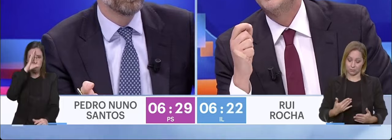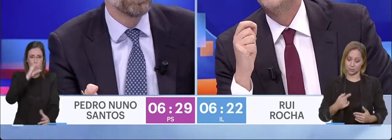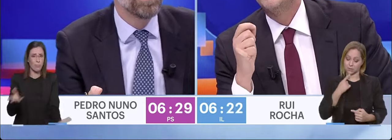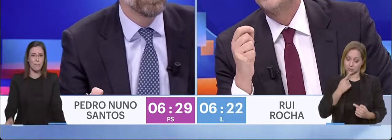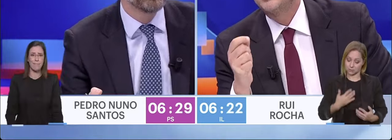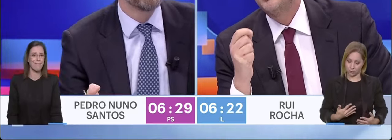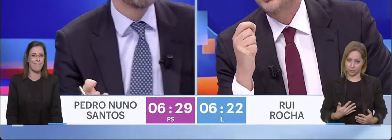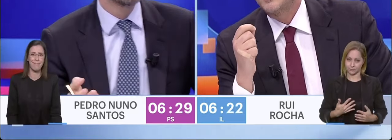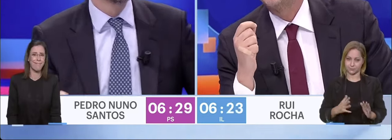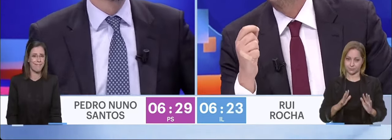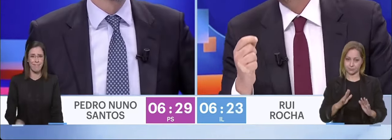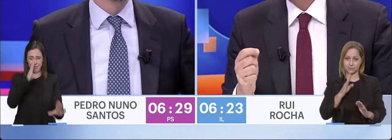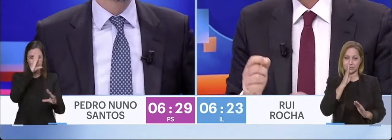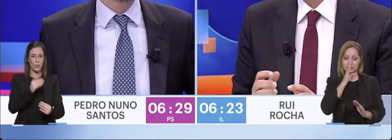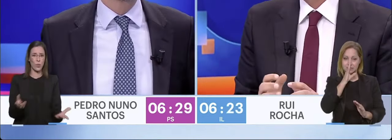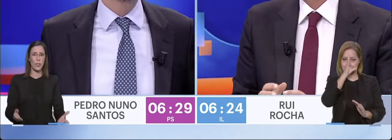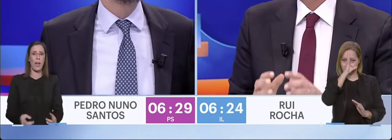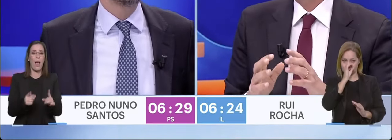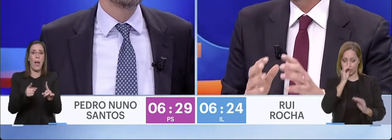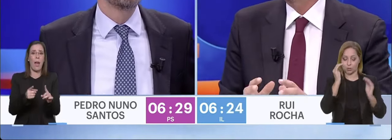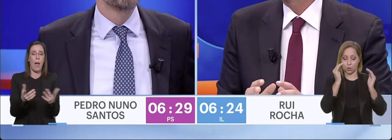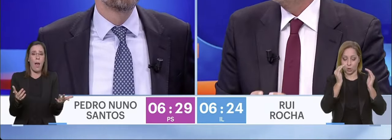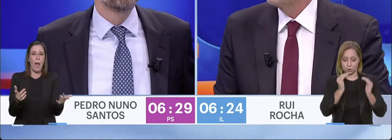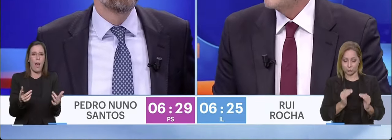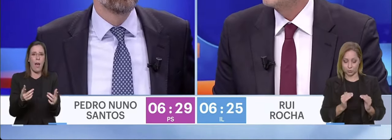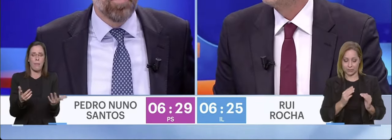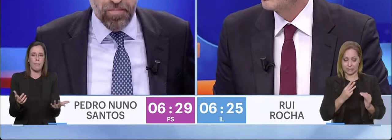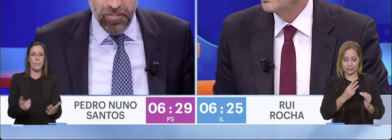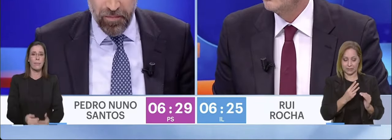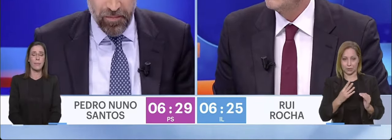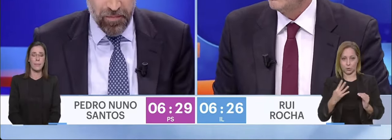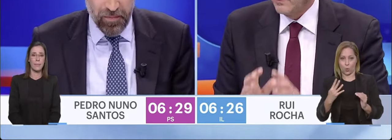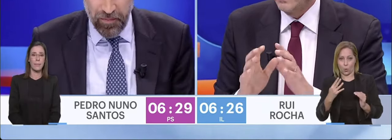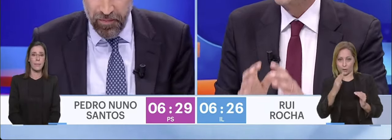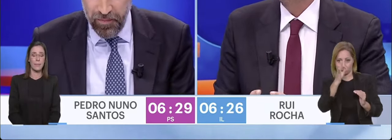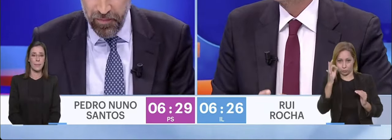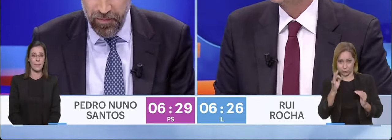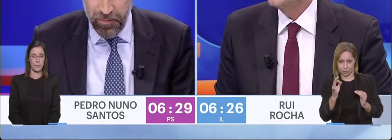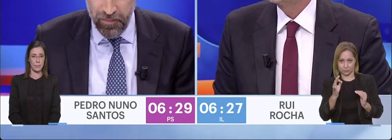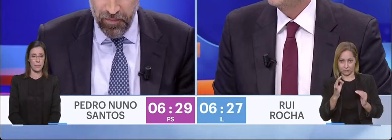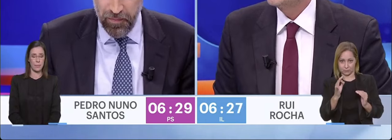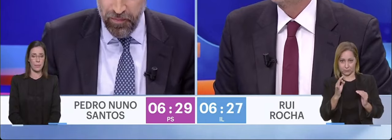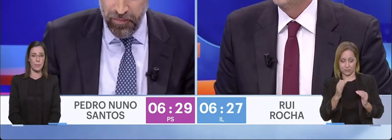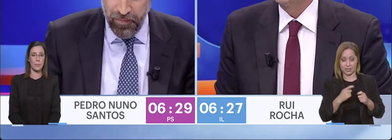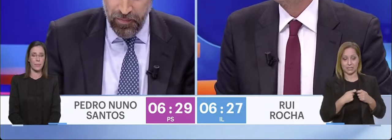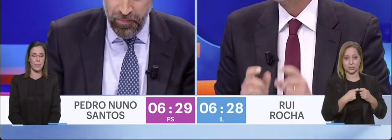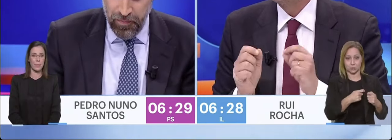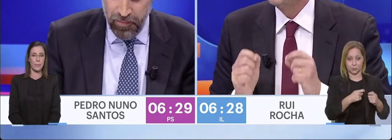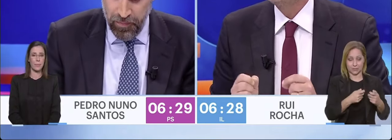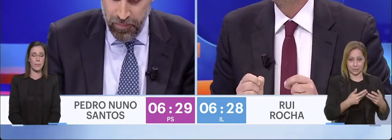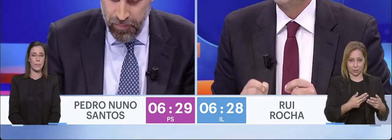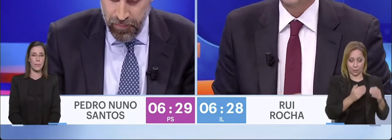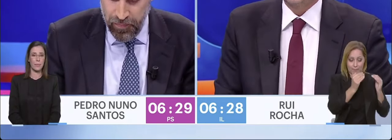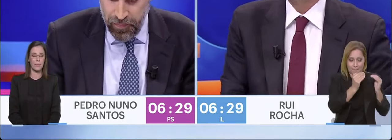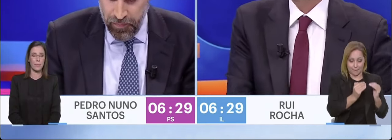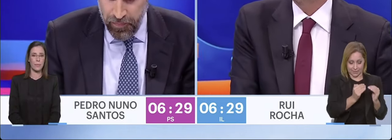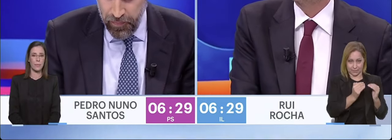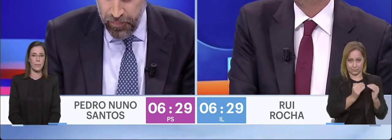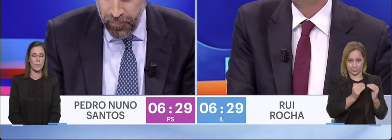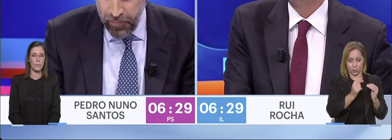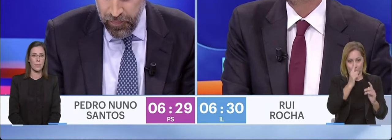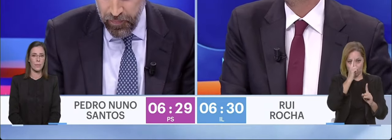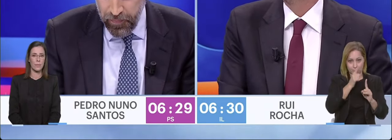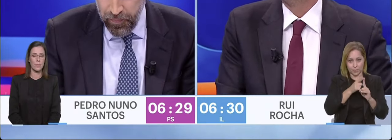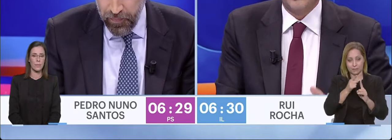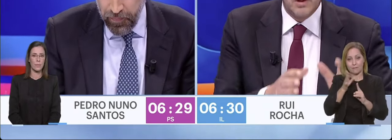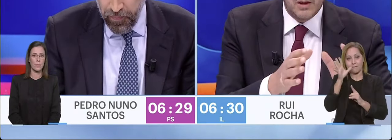acabei de dizer se o estado tiver que reduzir 3 ou 4% daquilo que é sua despesa atual para por uma vez aliviar